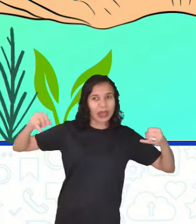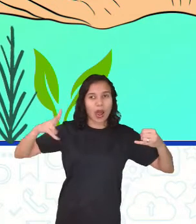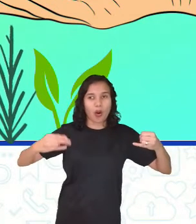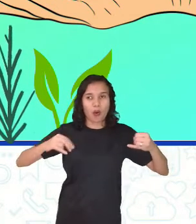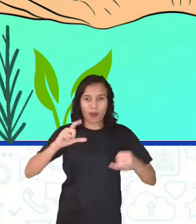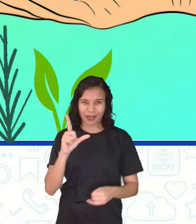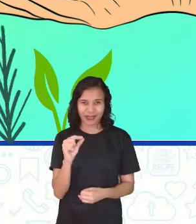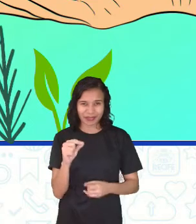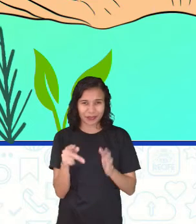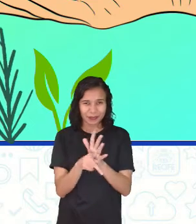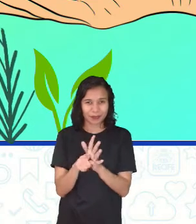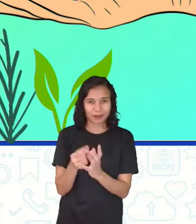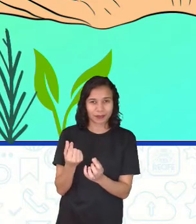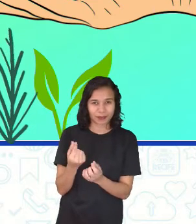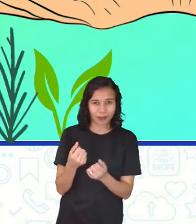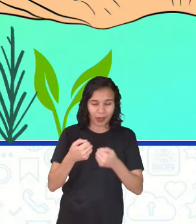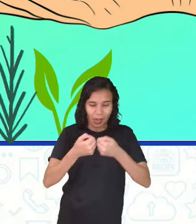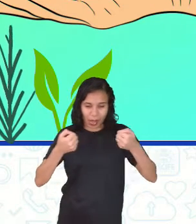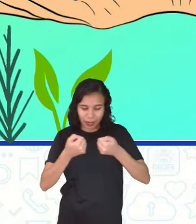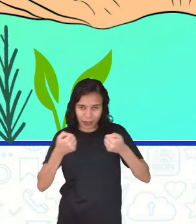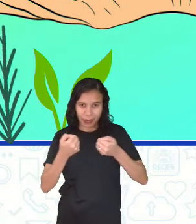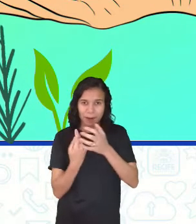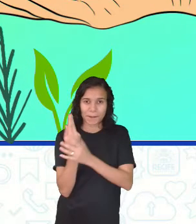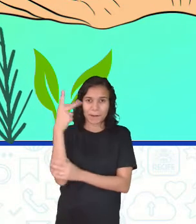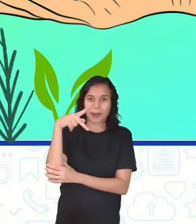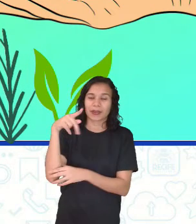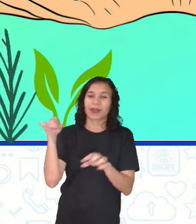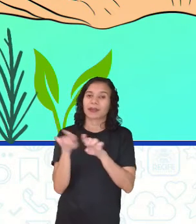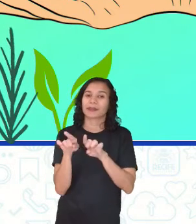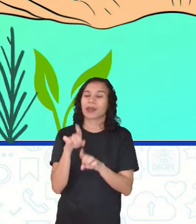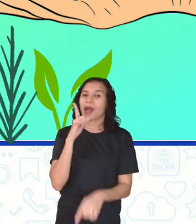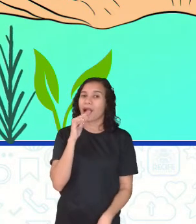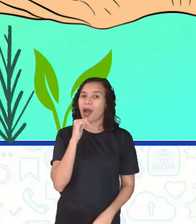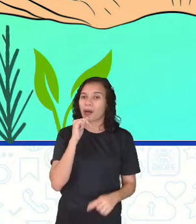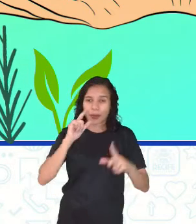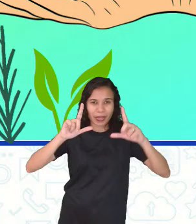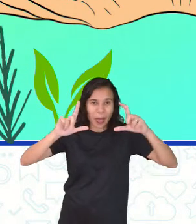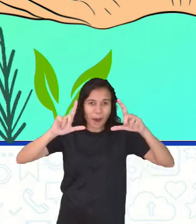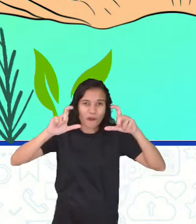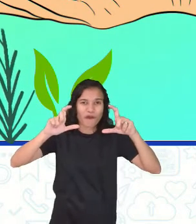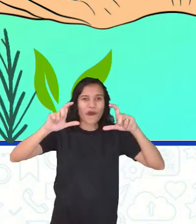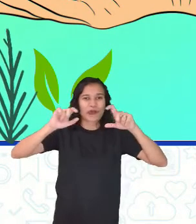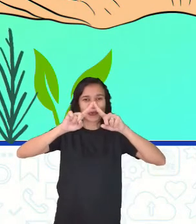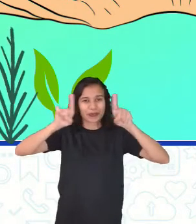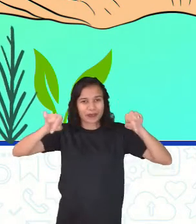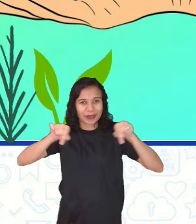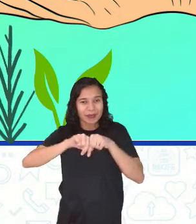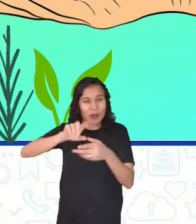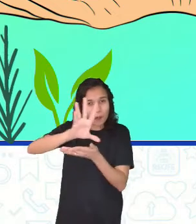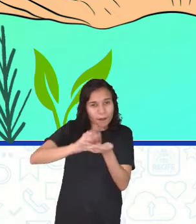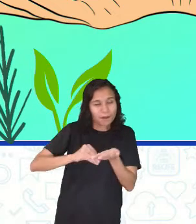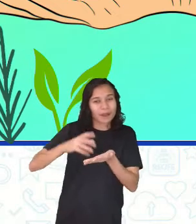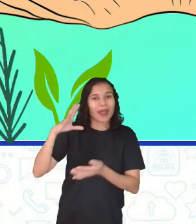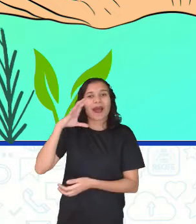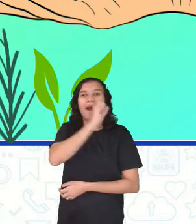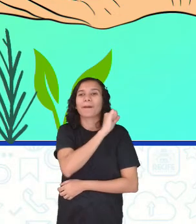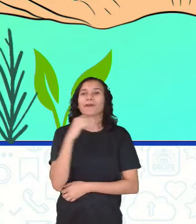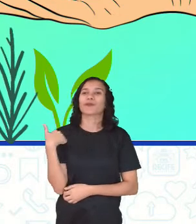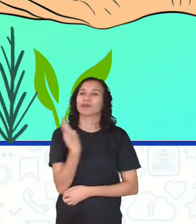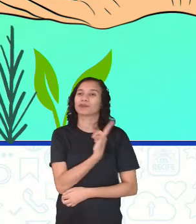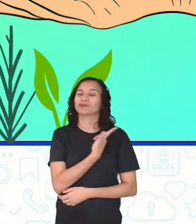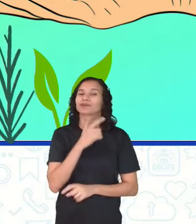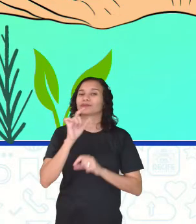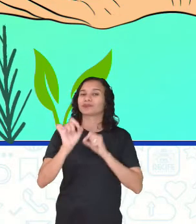de dinheiro, galinhos de planta e água. Então, dá um print nessa tela, copia aí rapidinho, que a gente